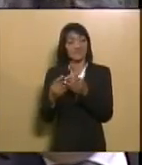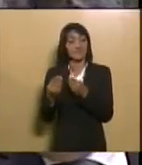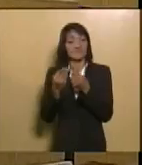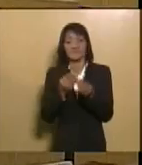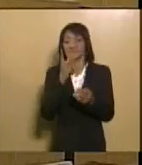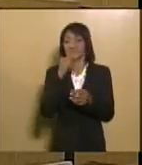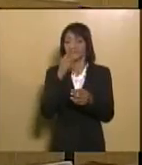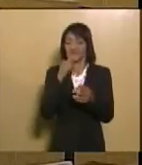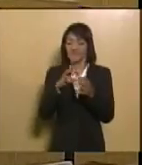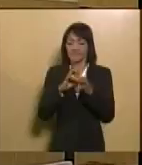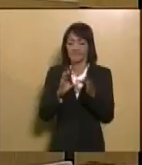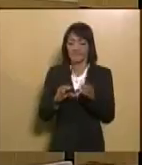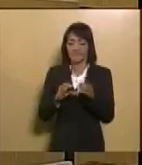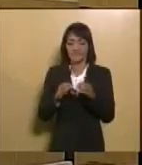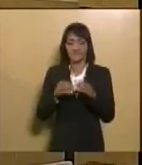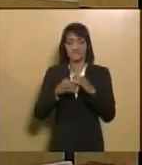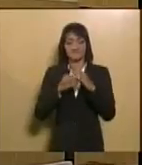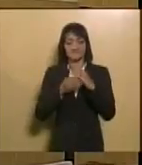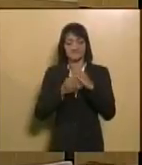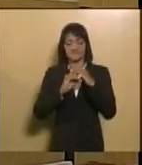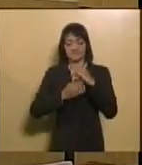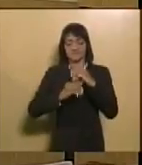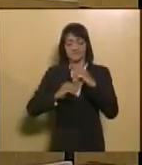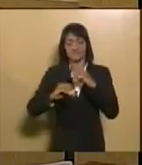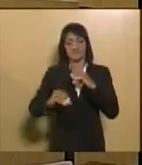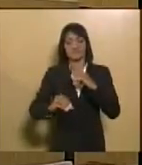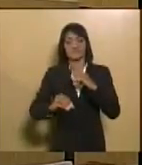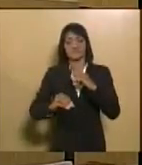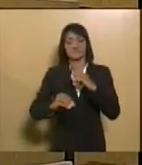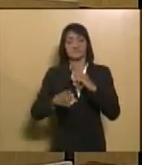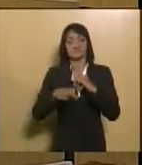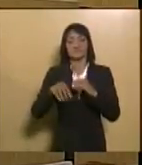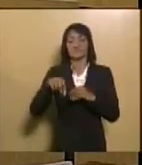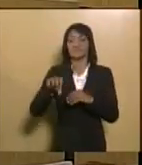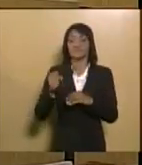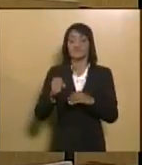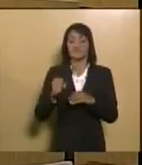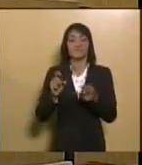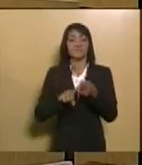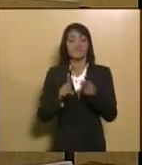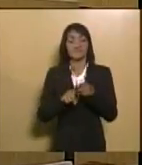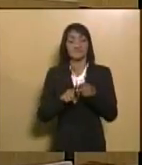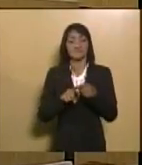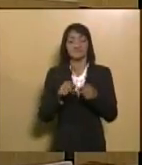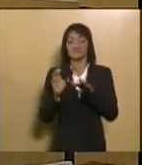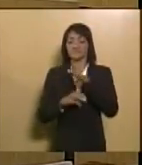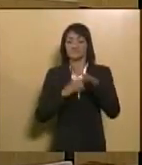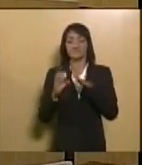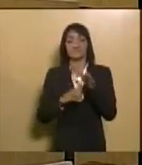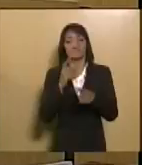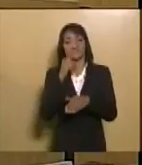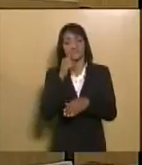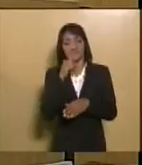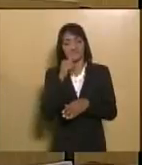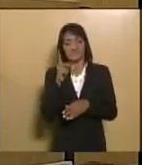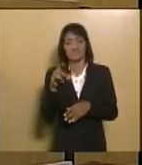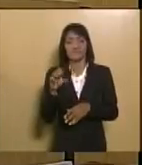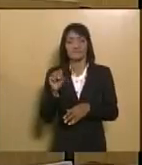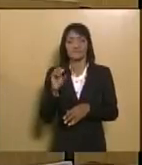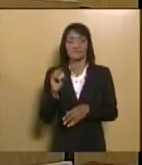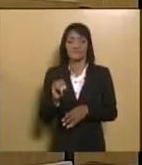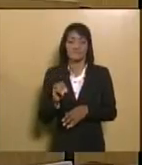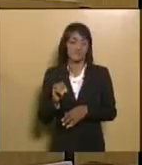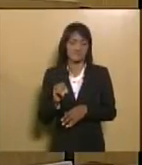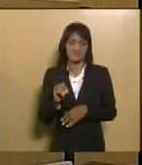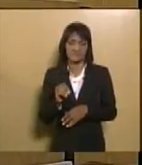de água e esgoto sanitário do Estado de Sergipe e a Companhia de Saneamento Sergipe, DESO. Eu não tenho